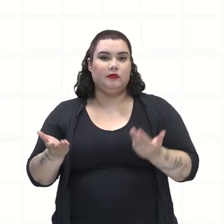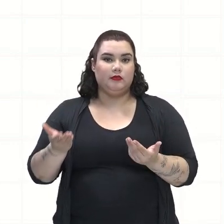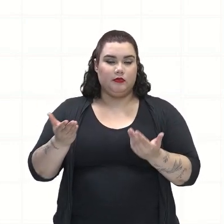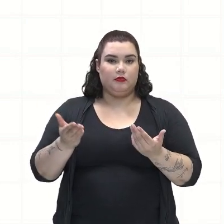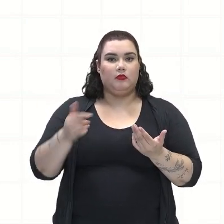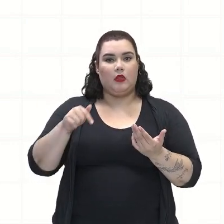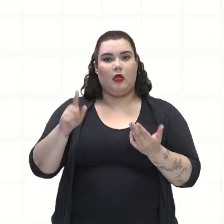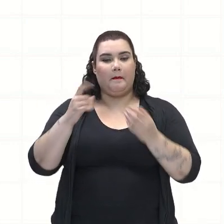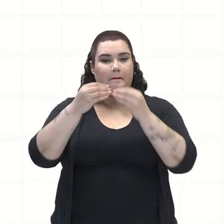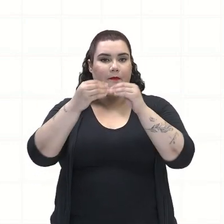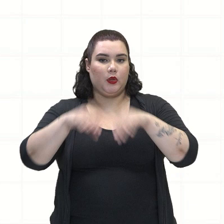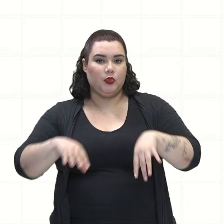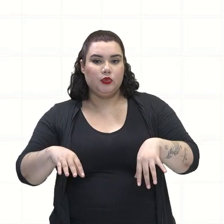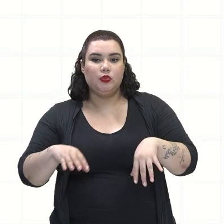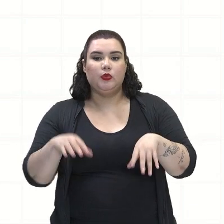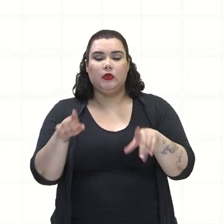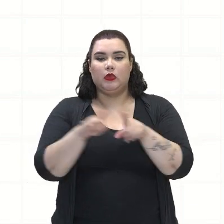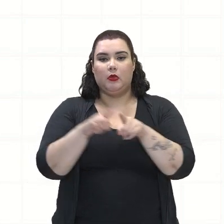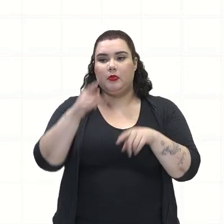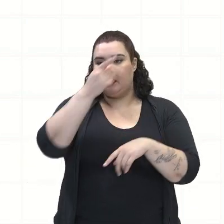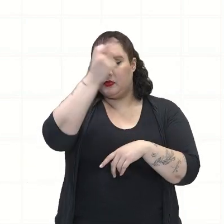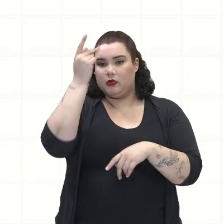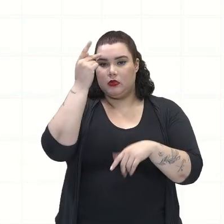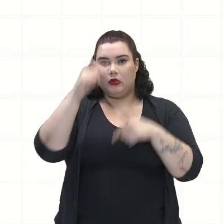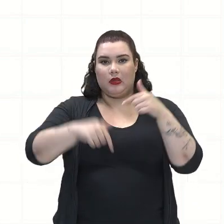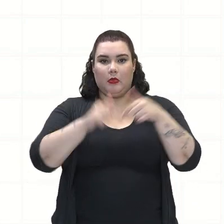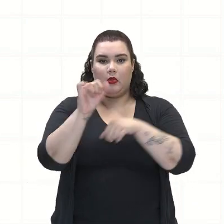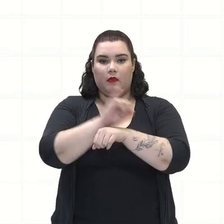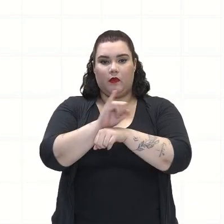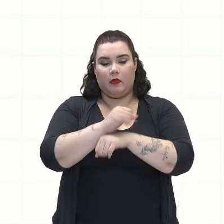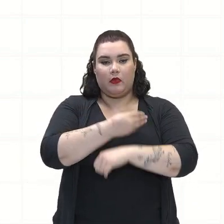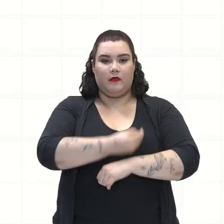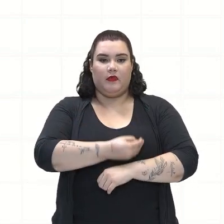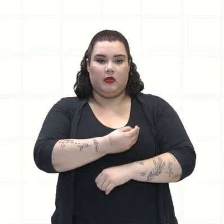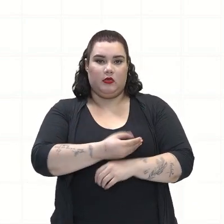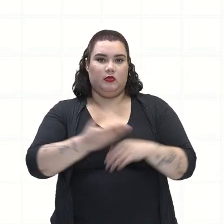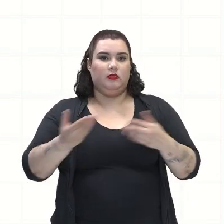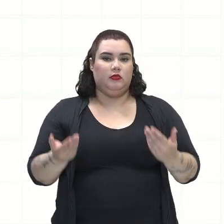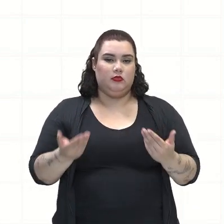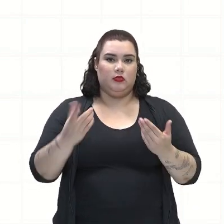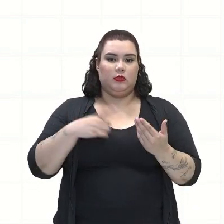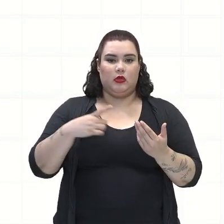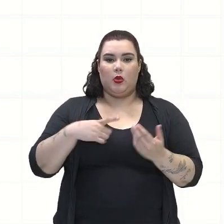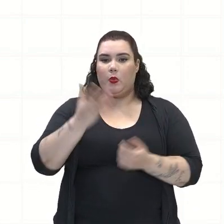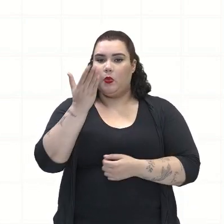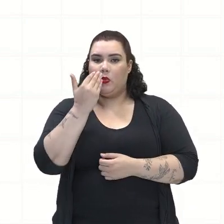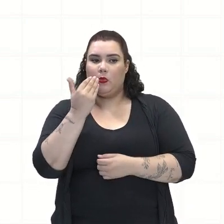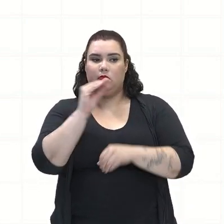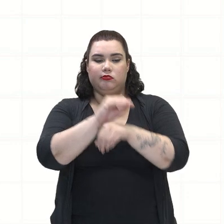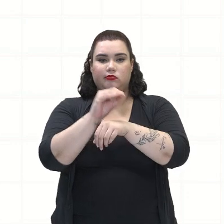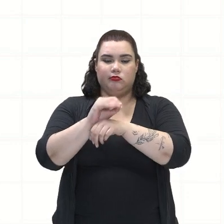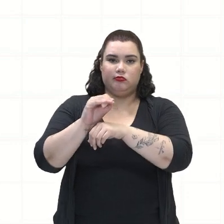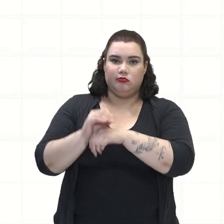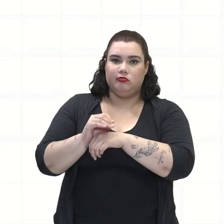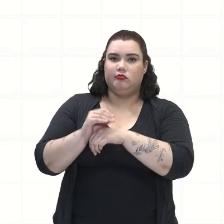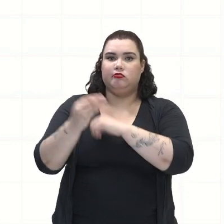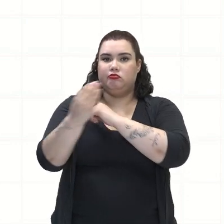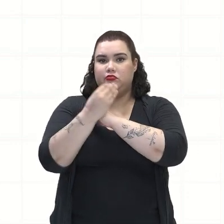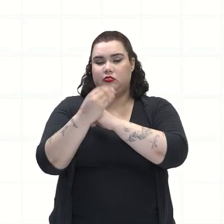acabar prejudicando e levando pessoas ao trabalho informal para poder sobreviver, para poder, né, ter comida, ter alimento e poder